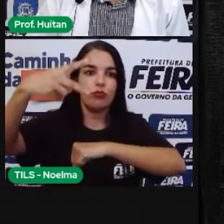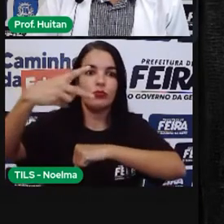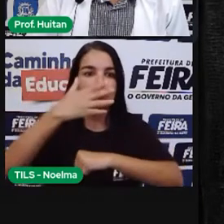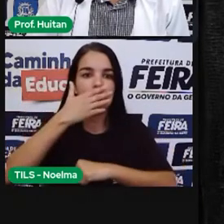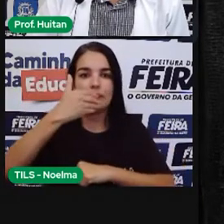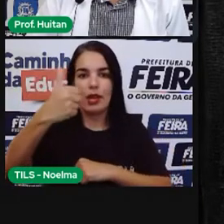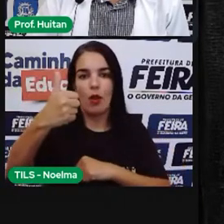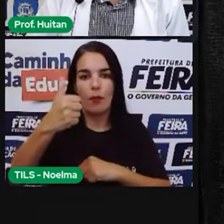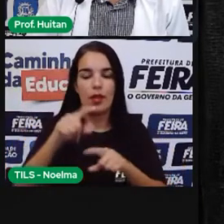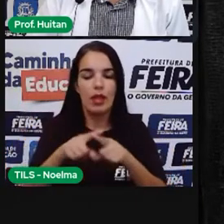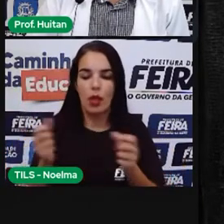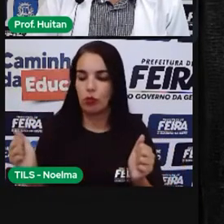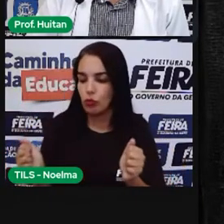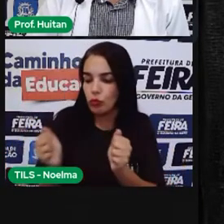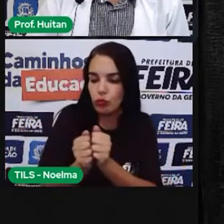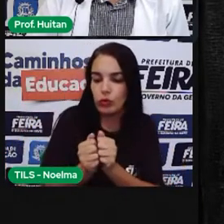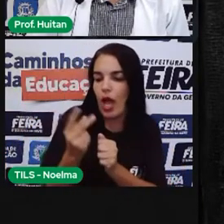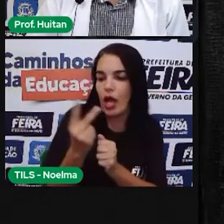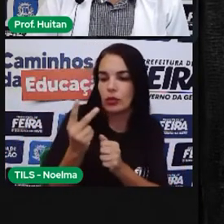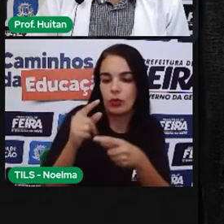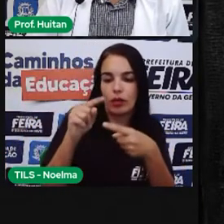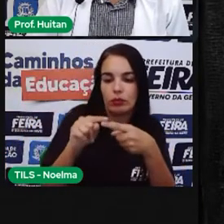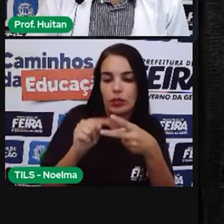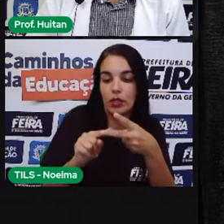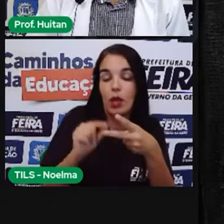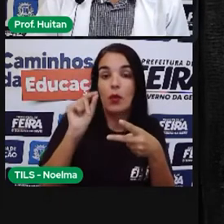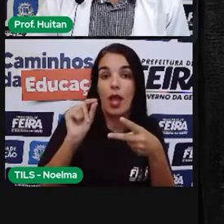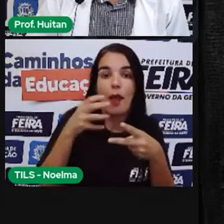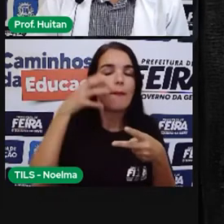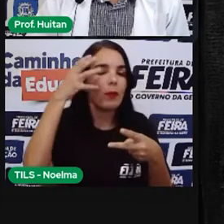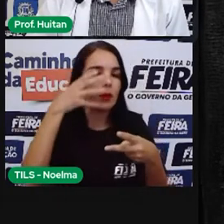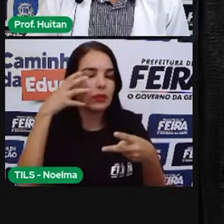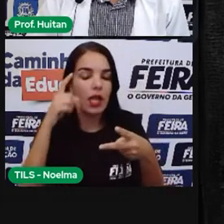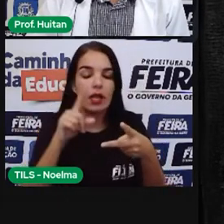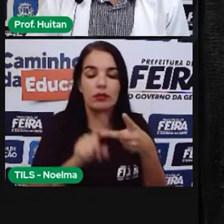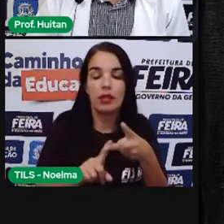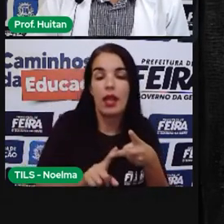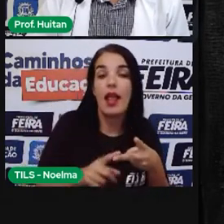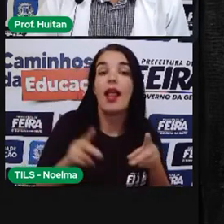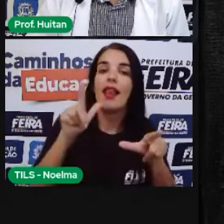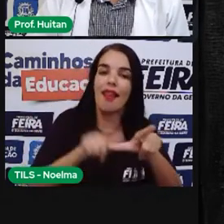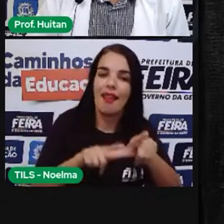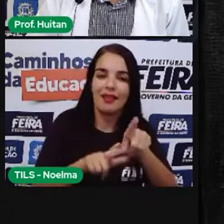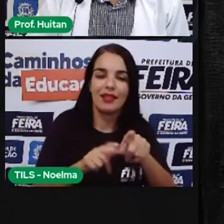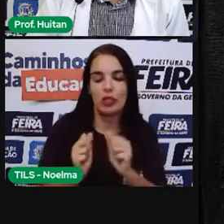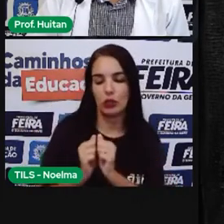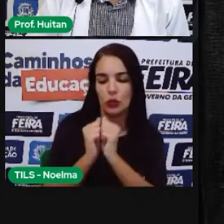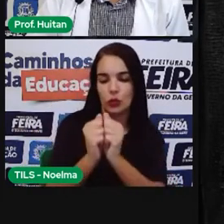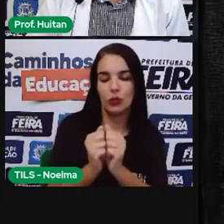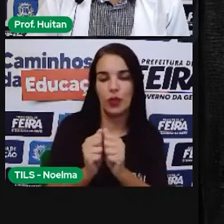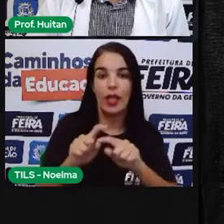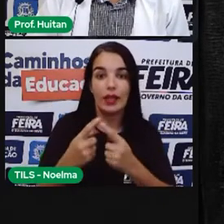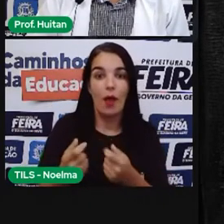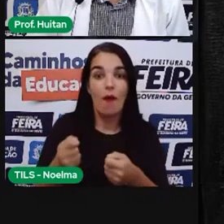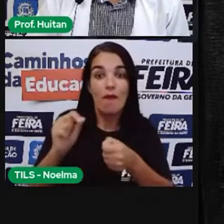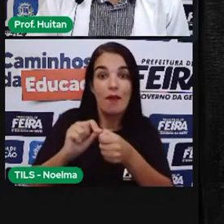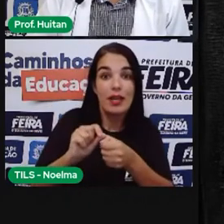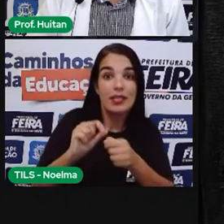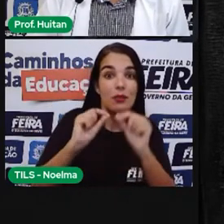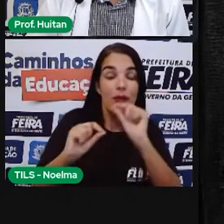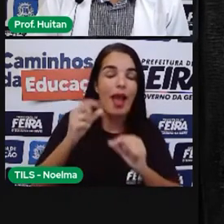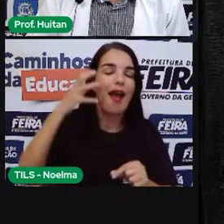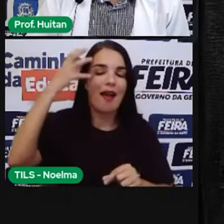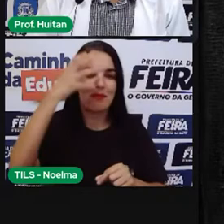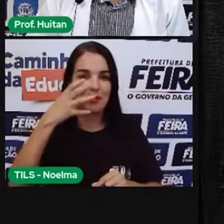Então, junta-se música e letra. Ok? Então, a canção é uma peça